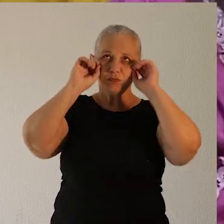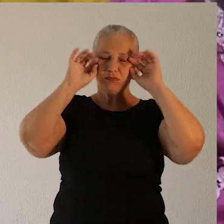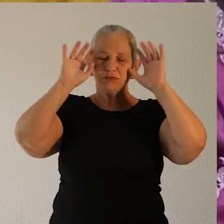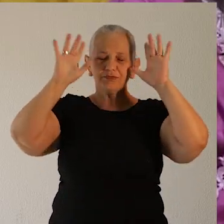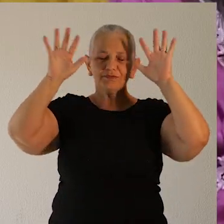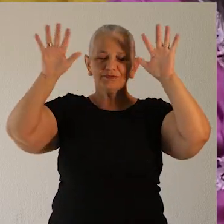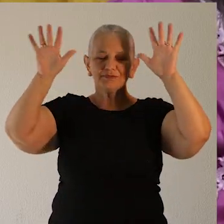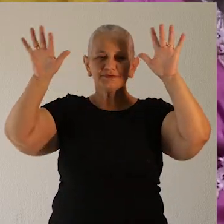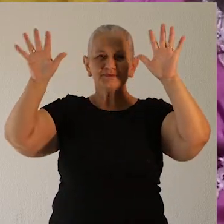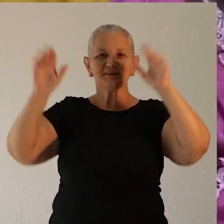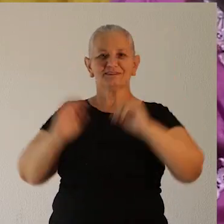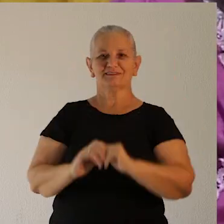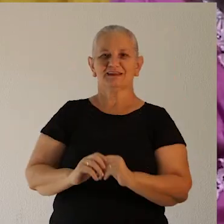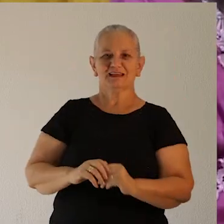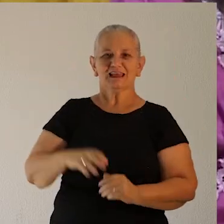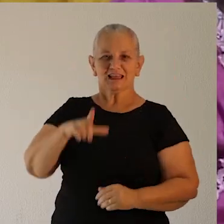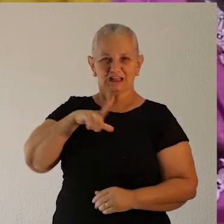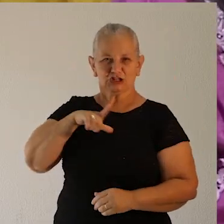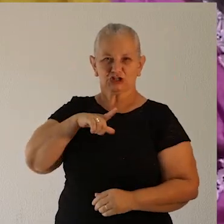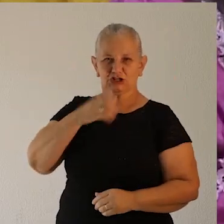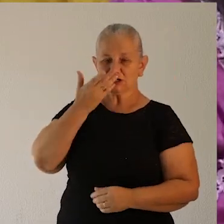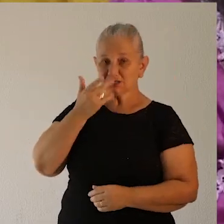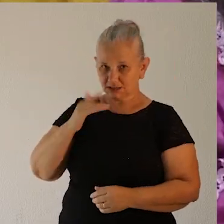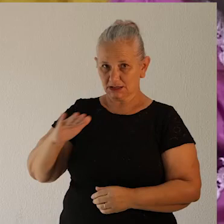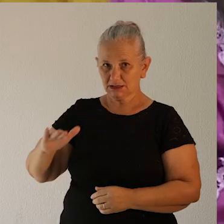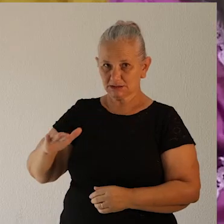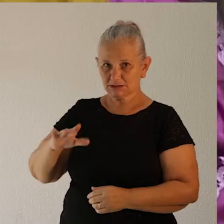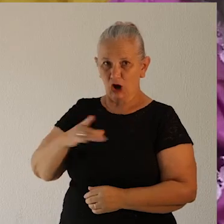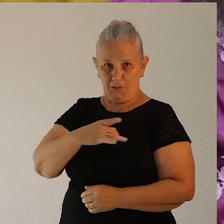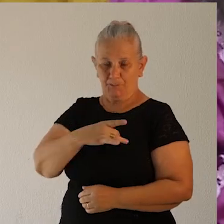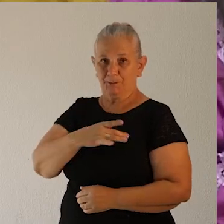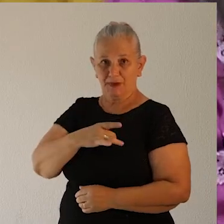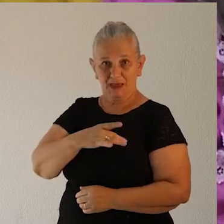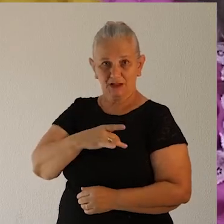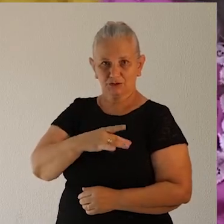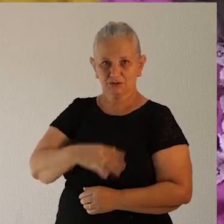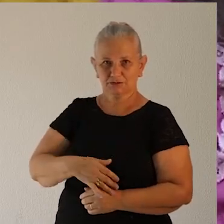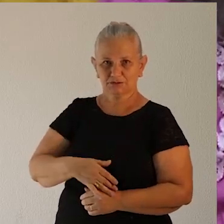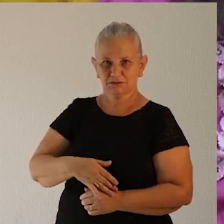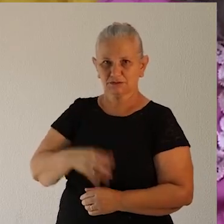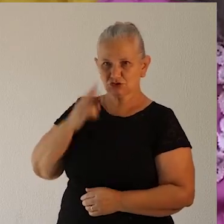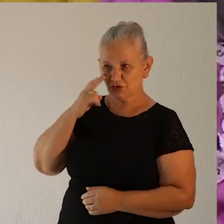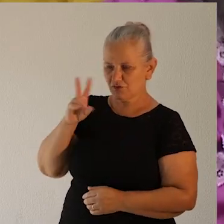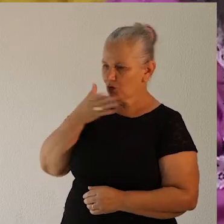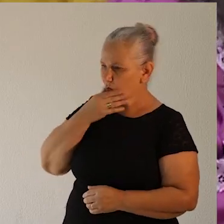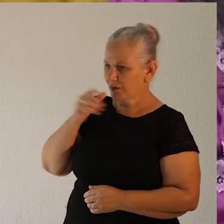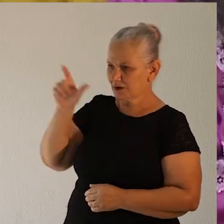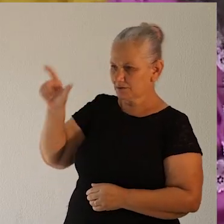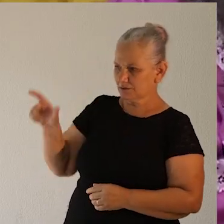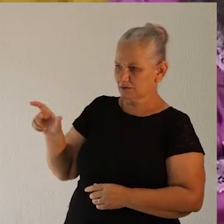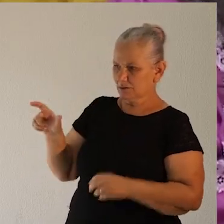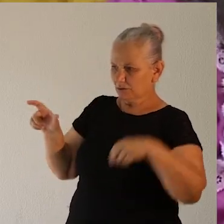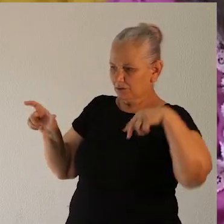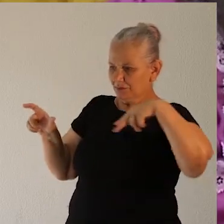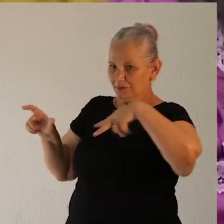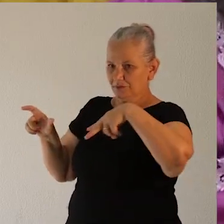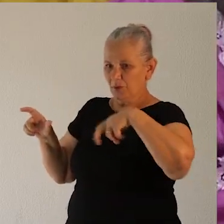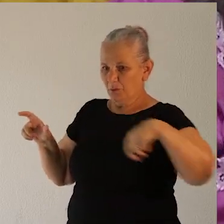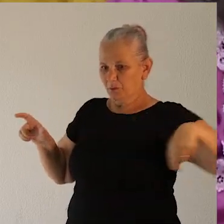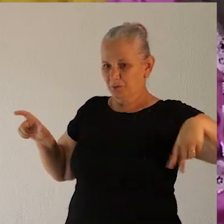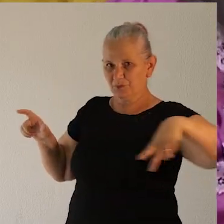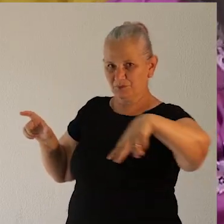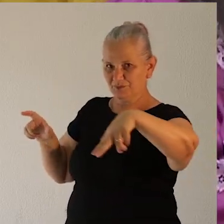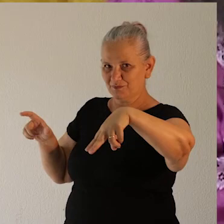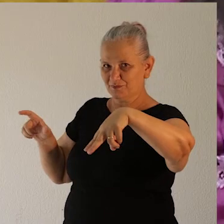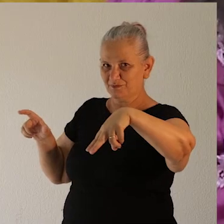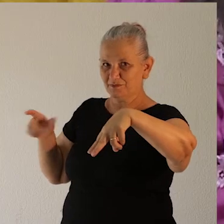e tinha até algumas crianças que tinham um pouco de medo dele, assim, né, que ele, tinha crianças que até atravessavam a rua quando ele passava, assim, ele era meio esquisitão,